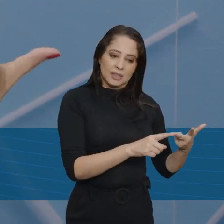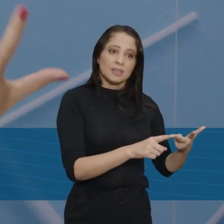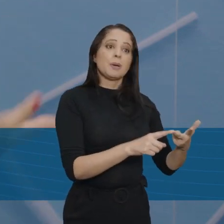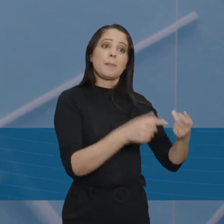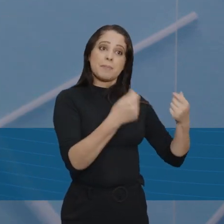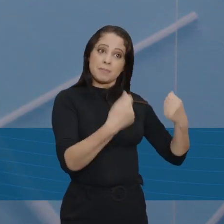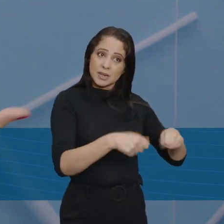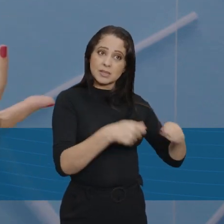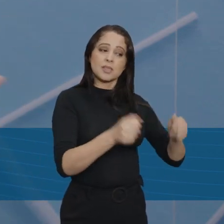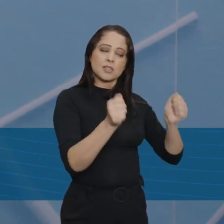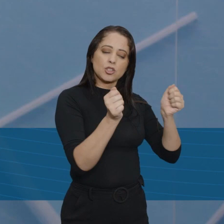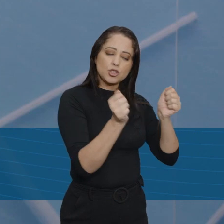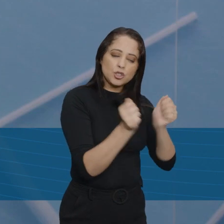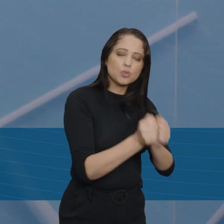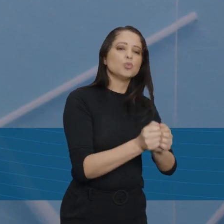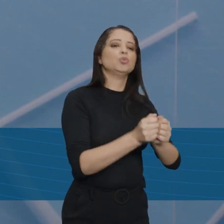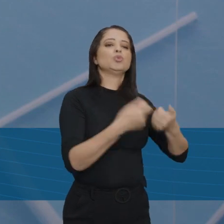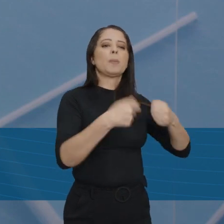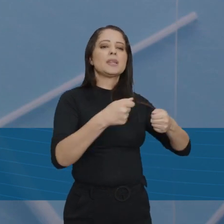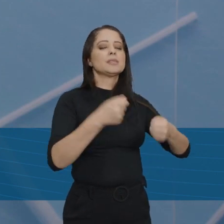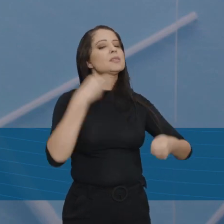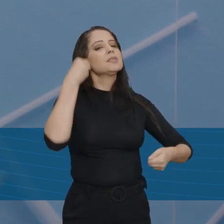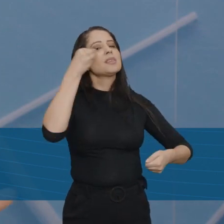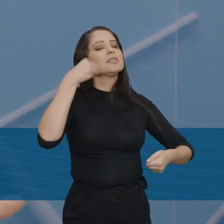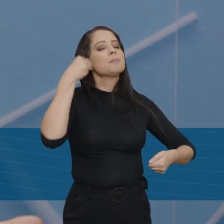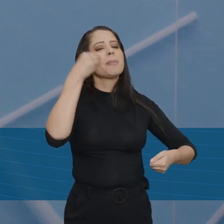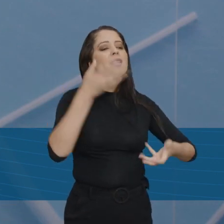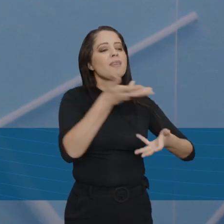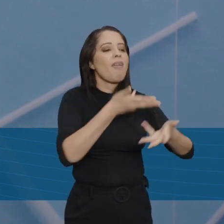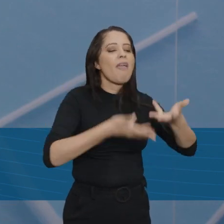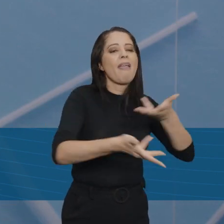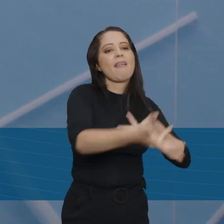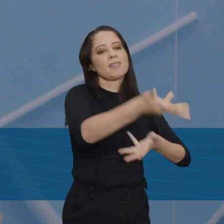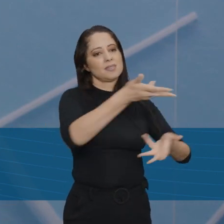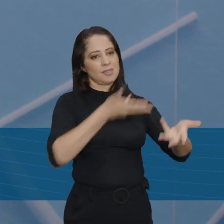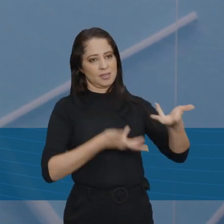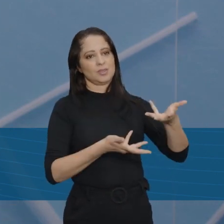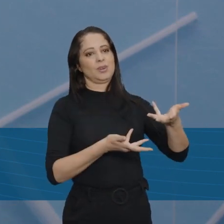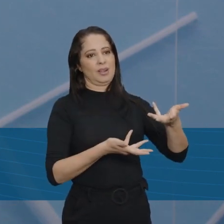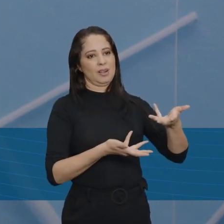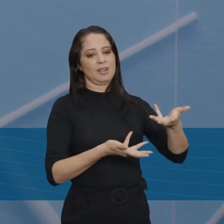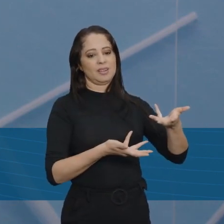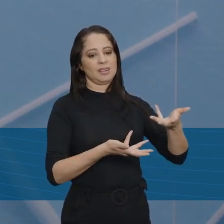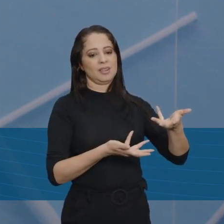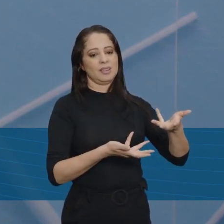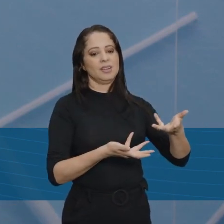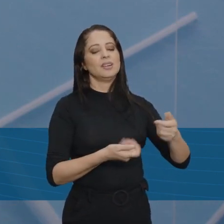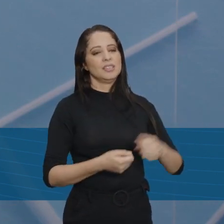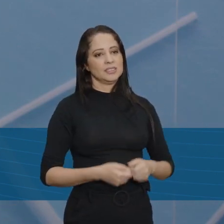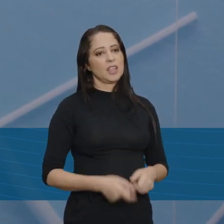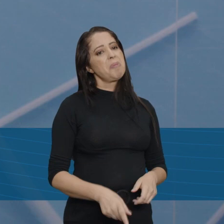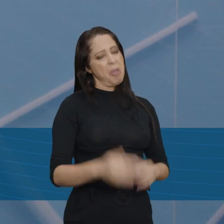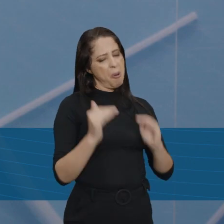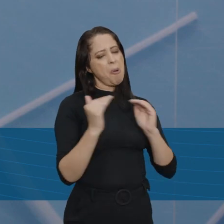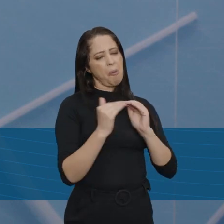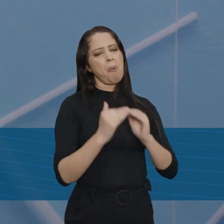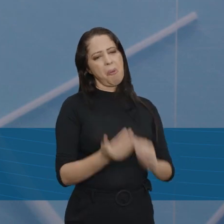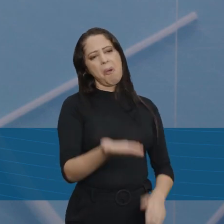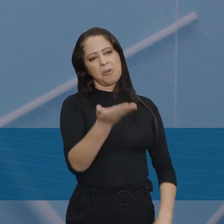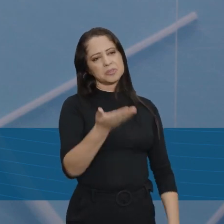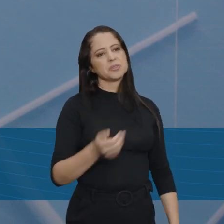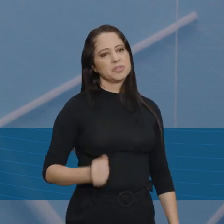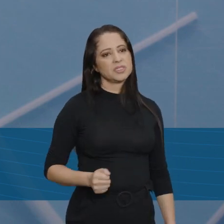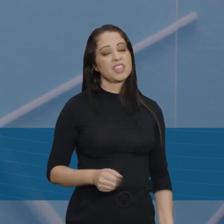Que é isso, a gente precisa estar junto, precisa experimentar, né? Então eu acho que tem tudo a ver isso que